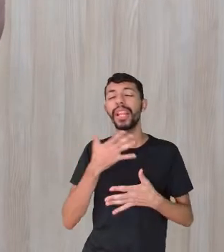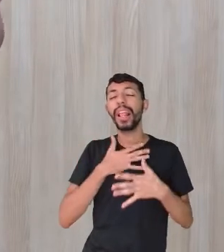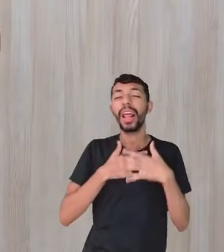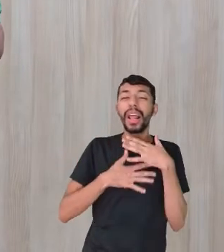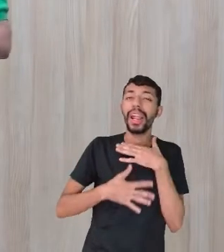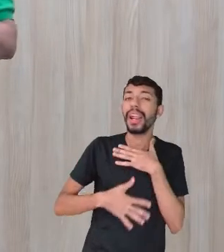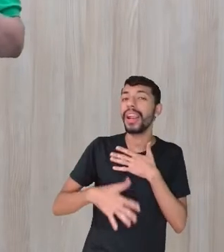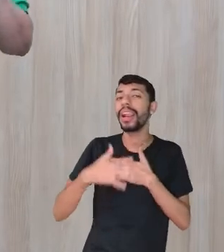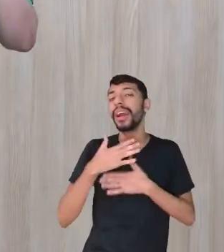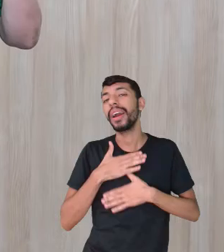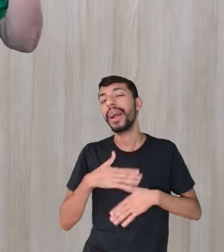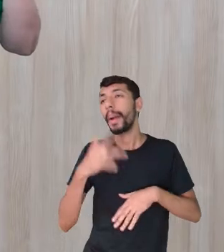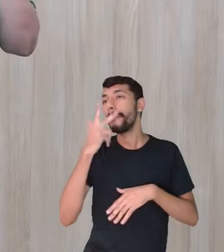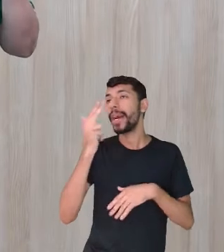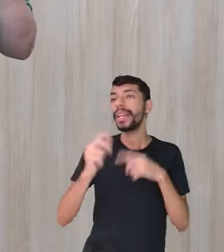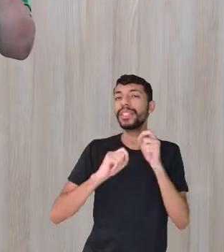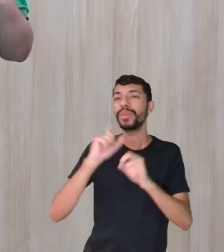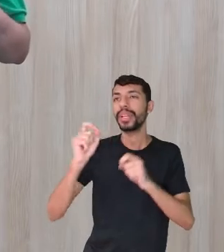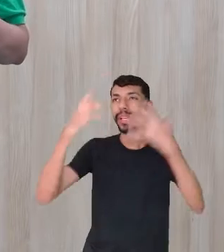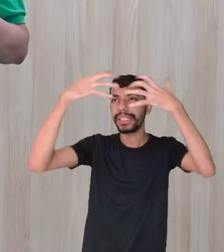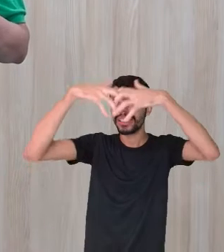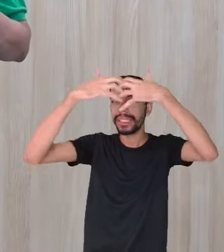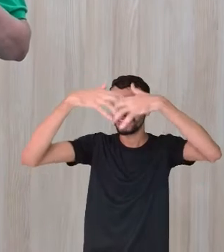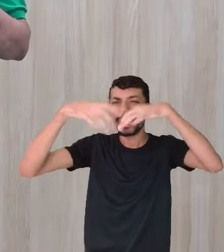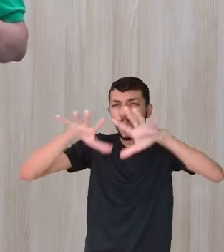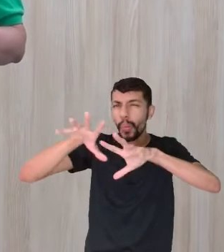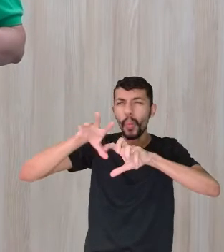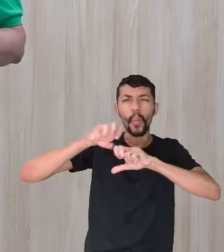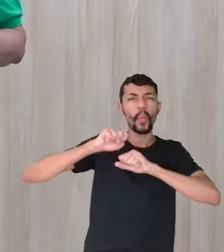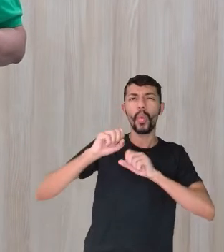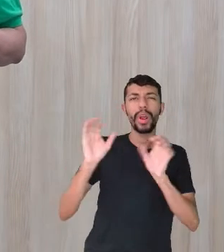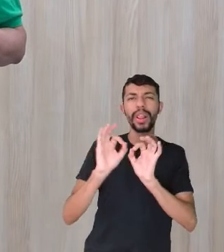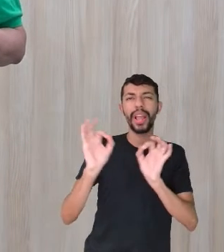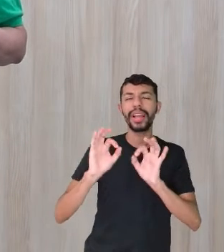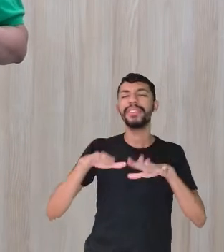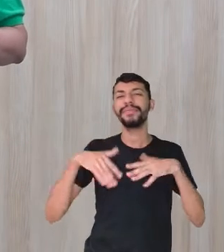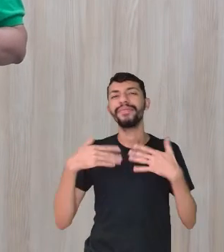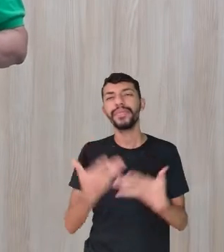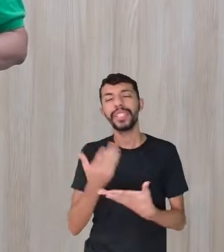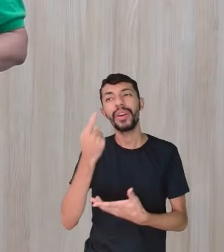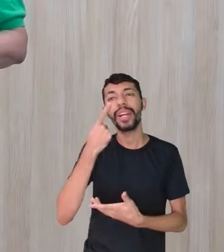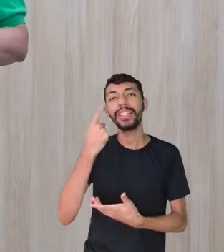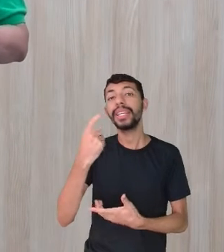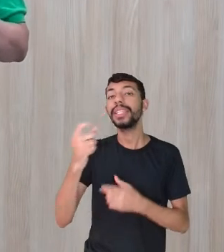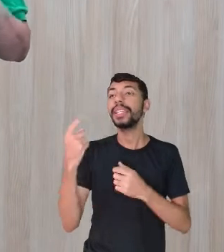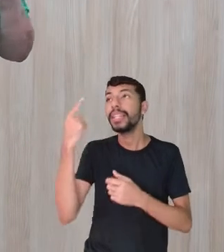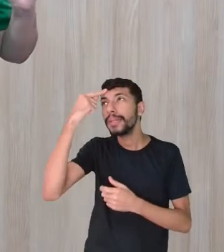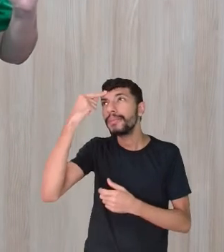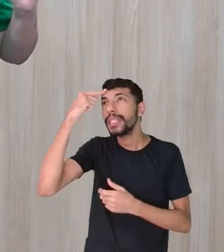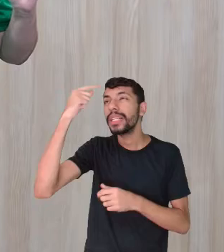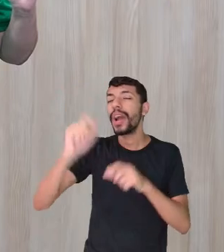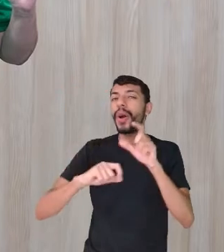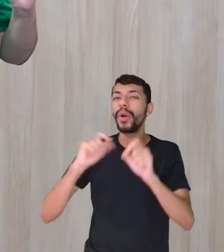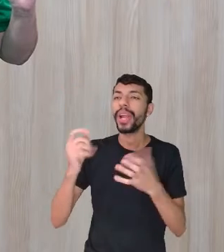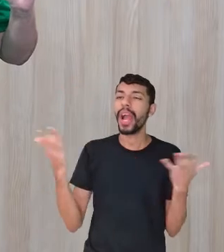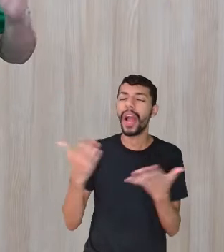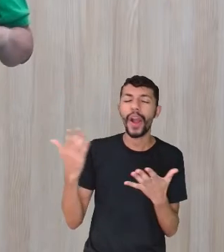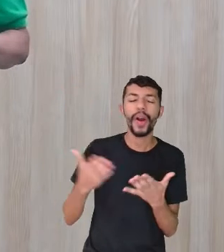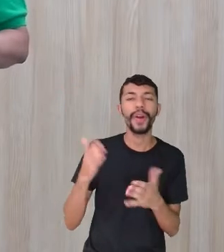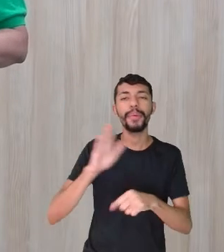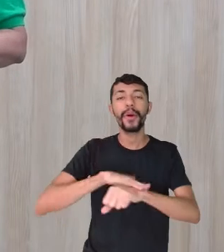lentamente, não é? Parece que a mente da gente não absorve muito bem, e é interessante pensar que é tempo de nivelar o nosso